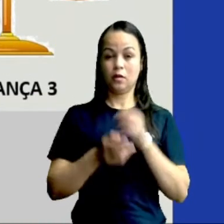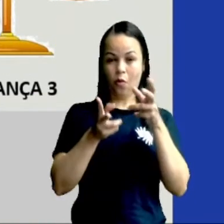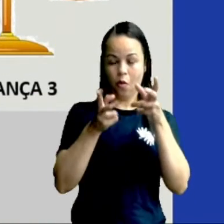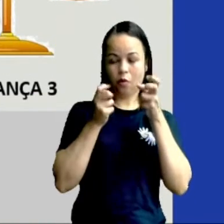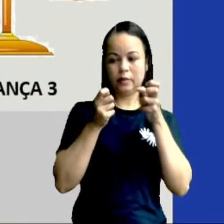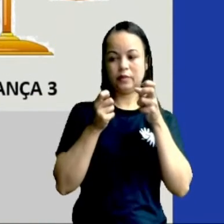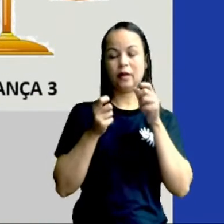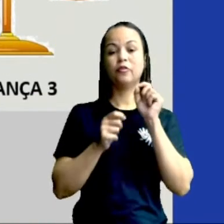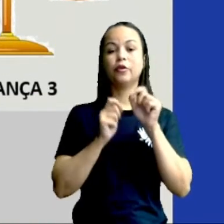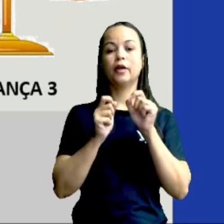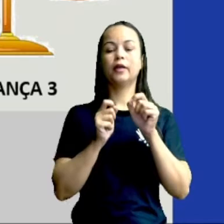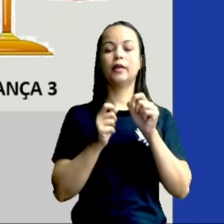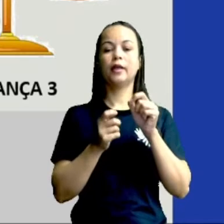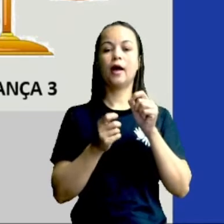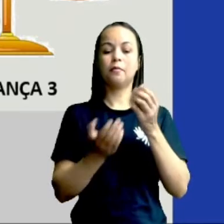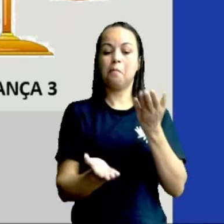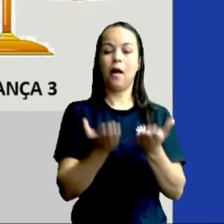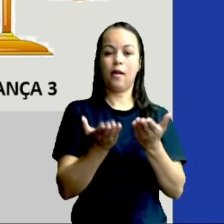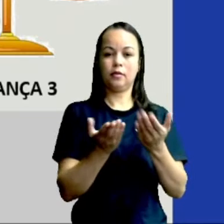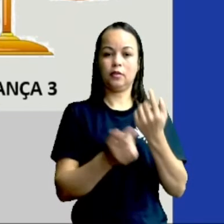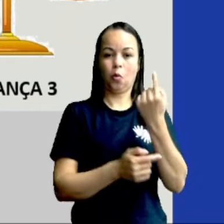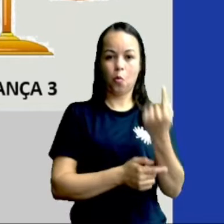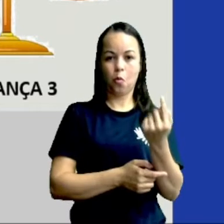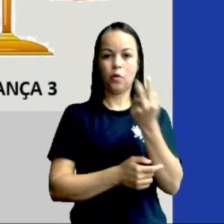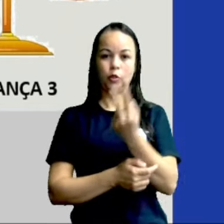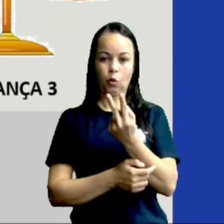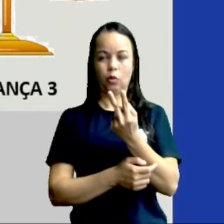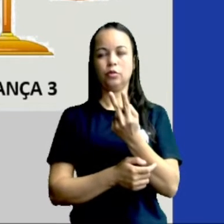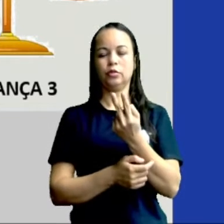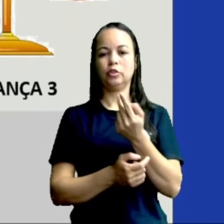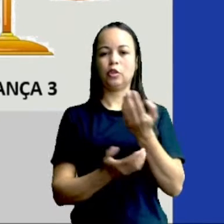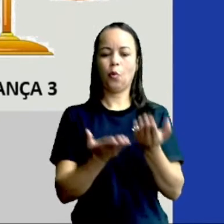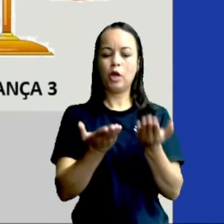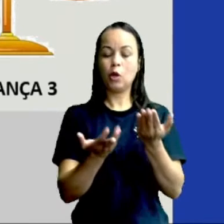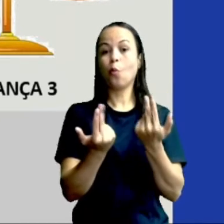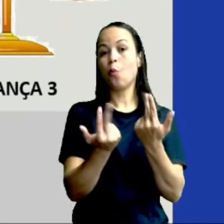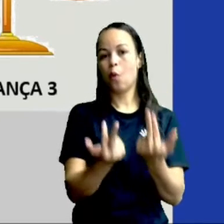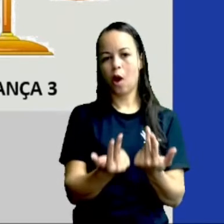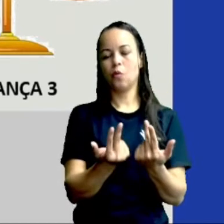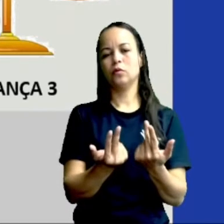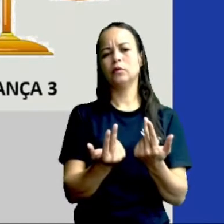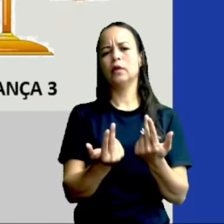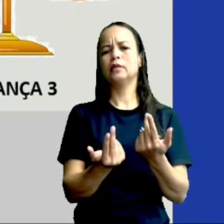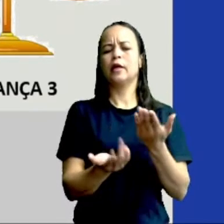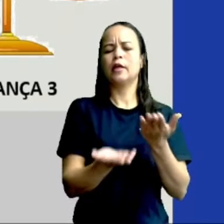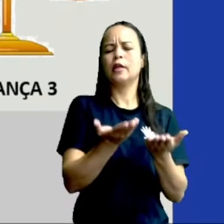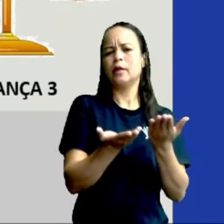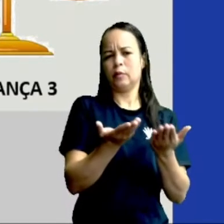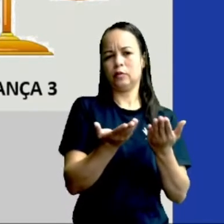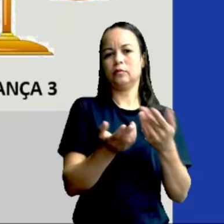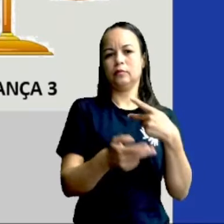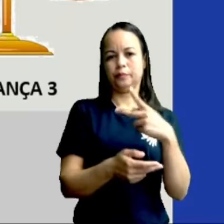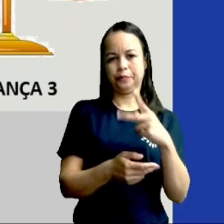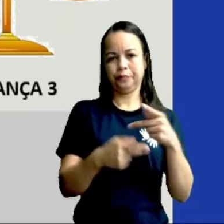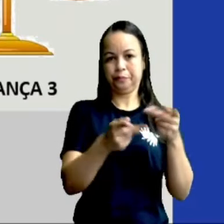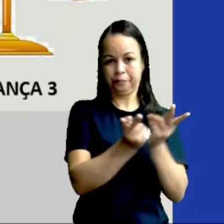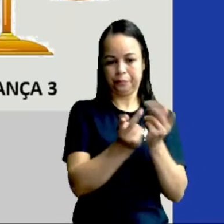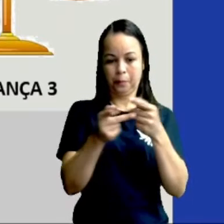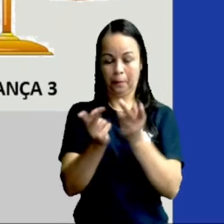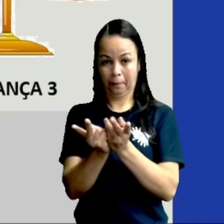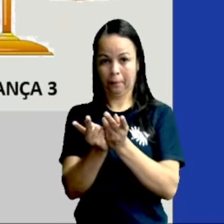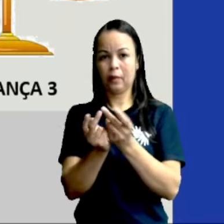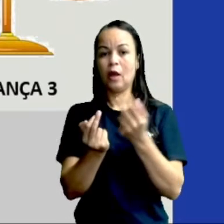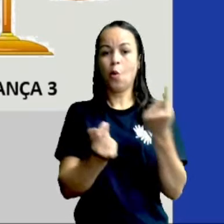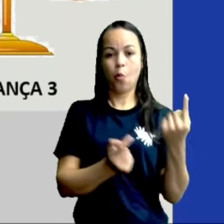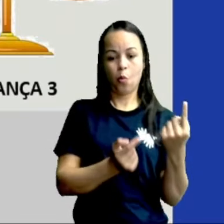nas balanças 1 e 2, os pratos estão no mesmo nível, o que representa uma situação de equilíbrio entre os pratos. Então, a gente observa